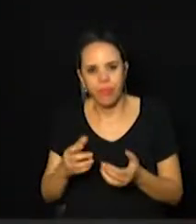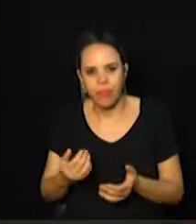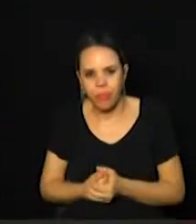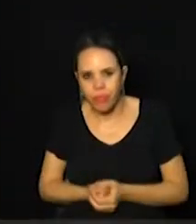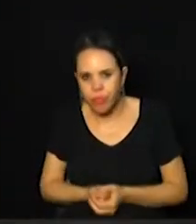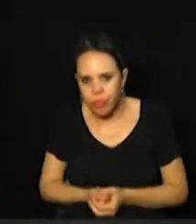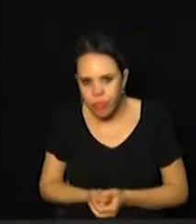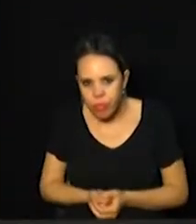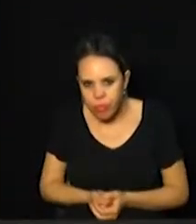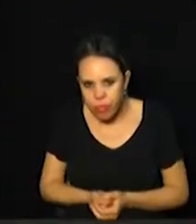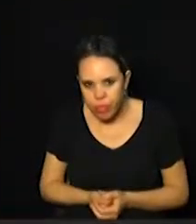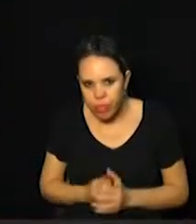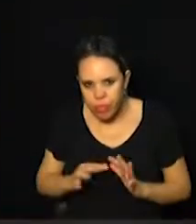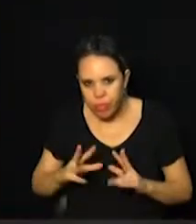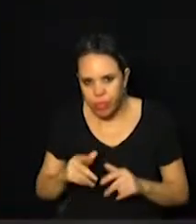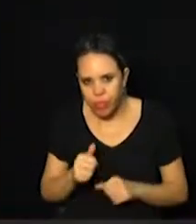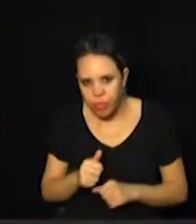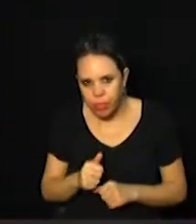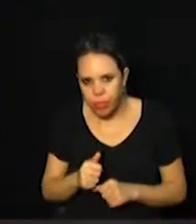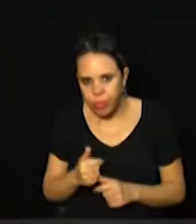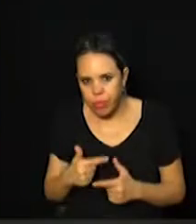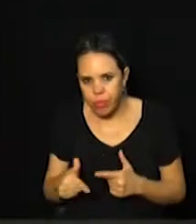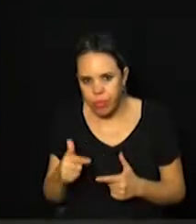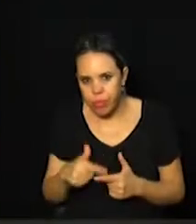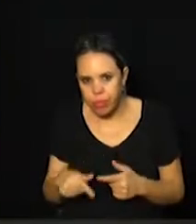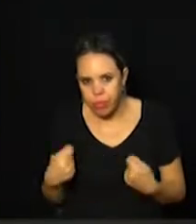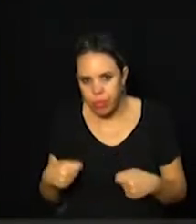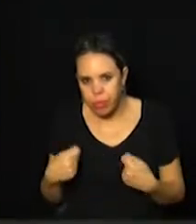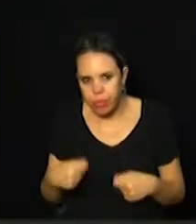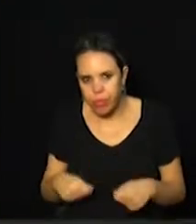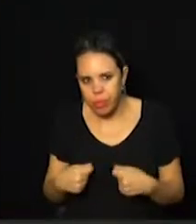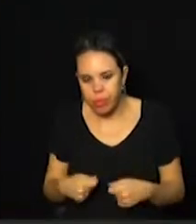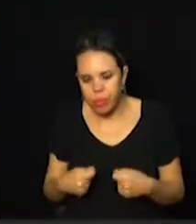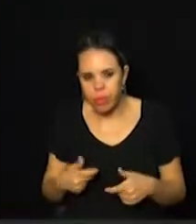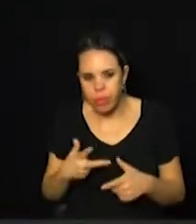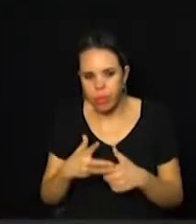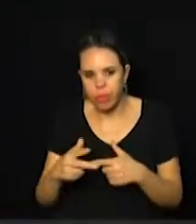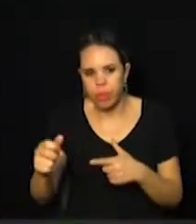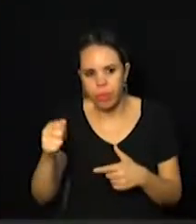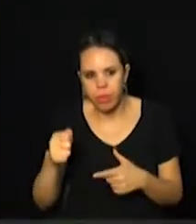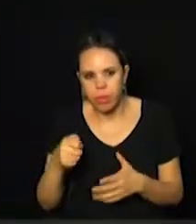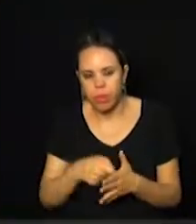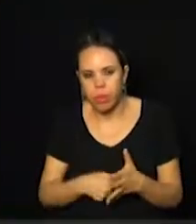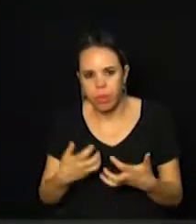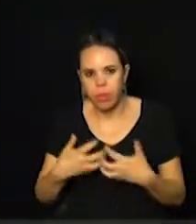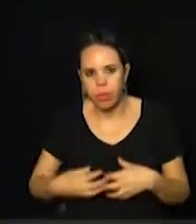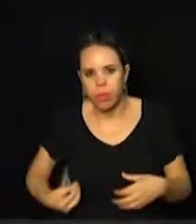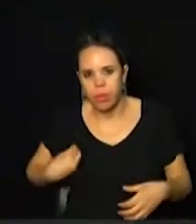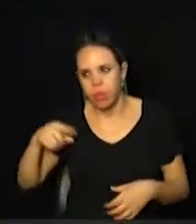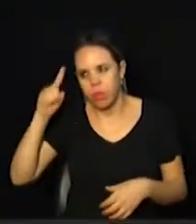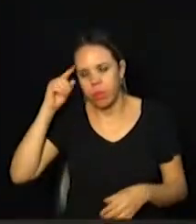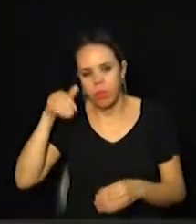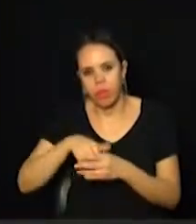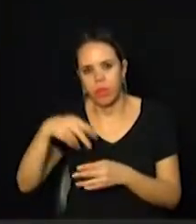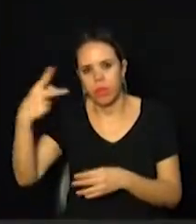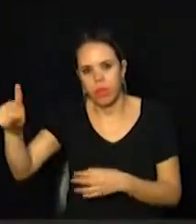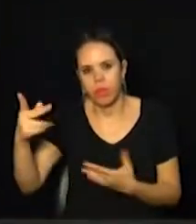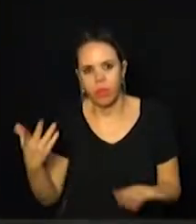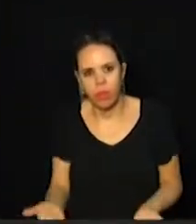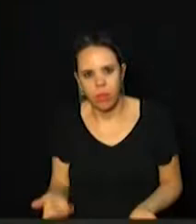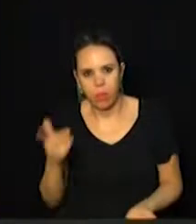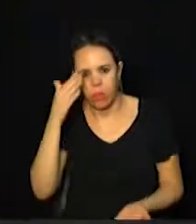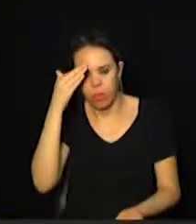fazendo em todas essas mazelas nós precisamos estar na frente porque se eles estão lá porque um dia nós votamos nele